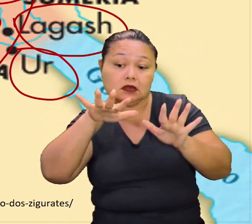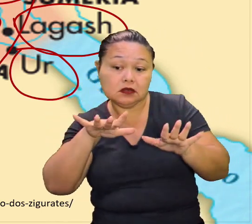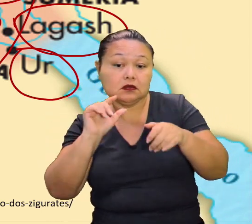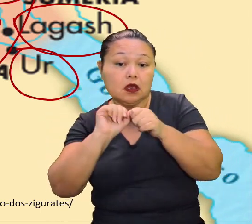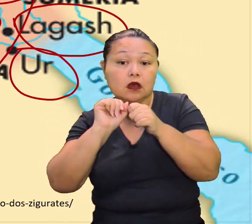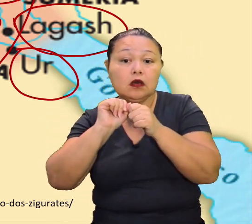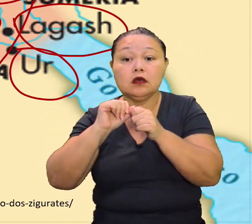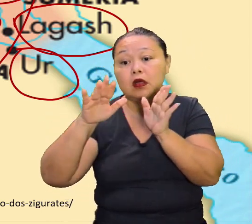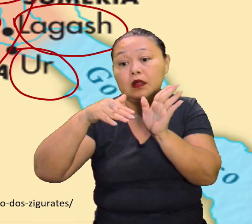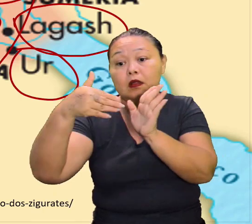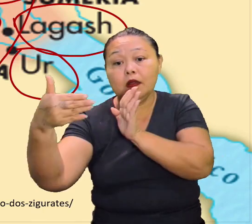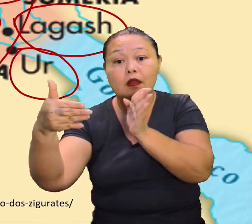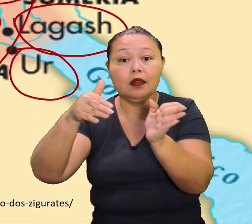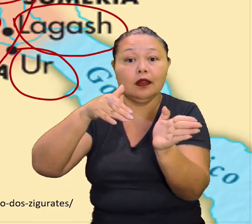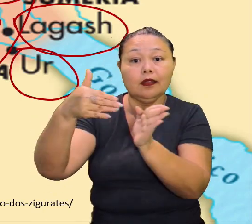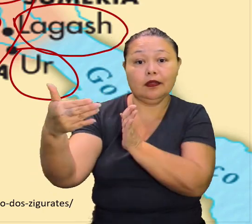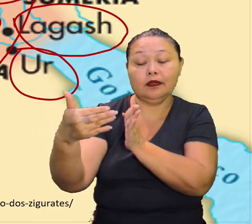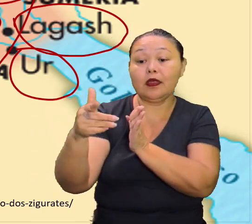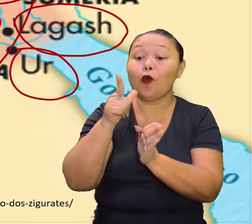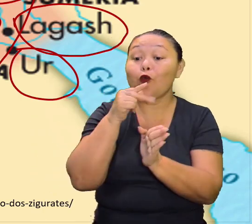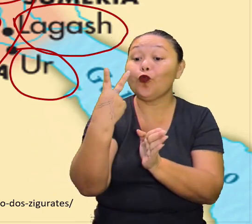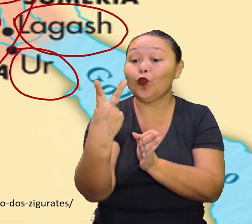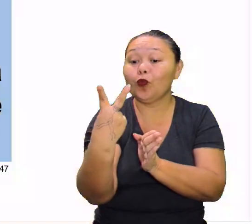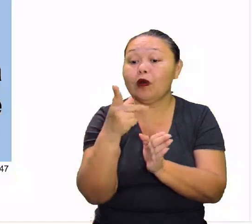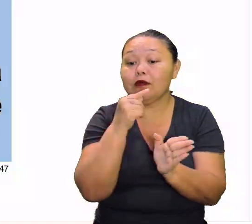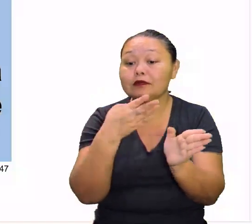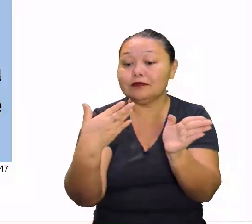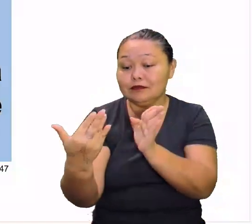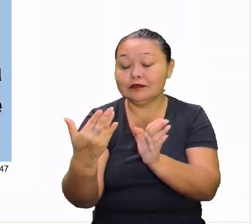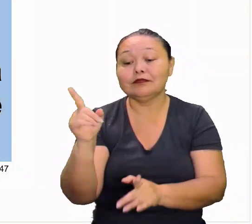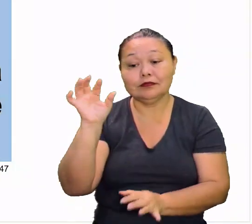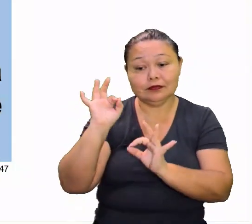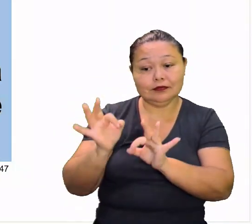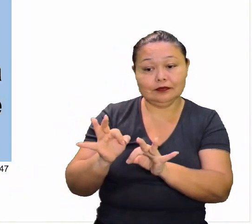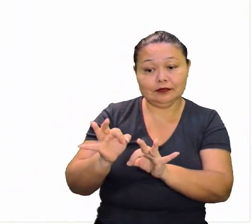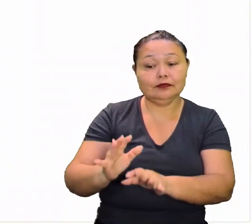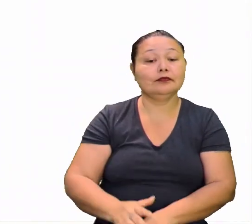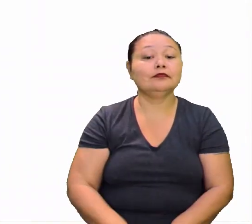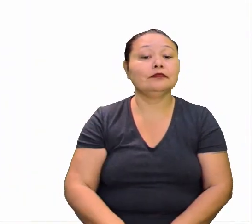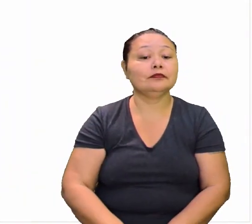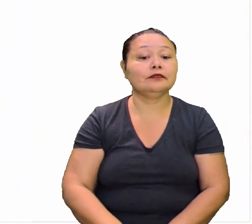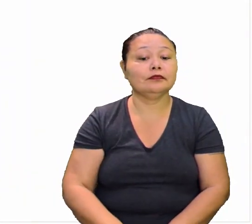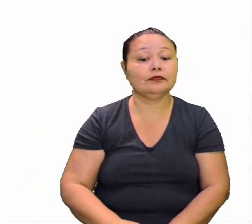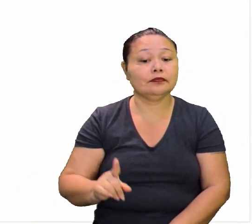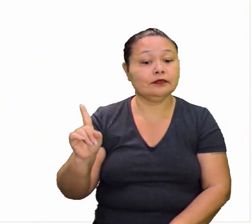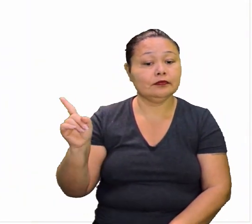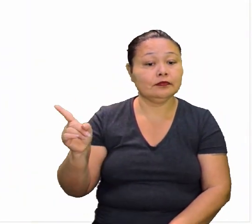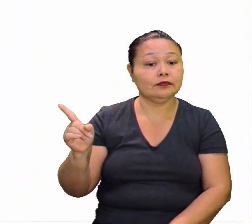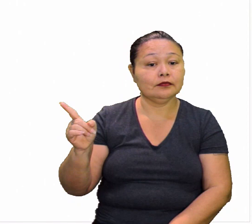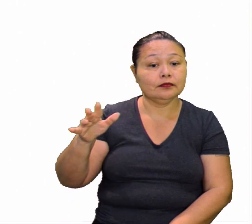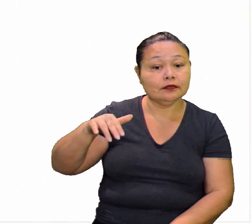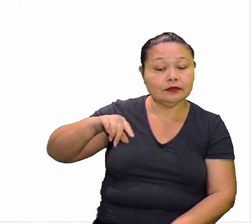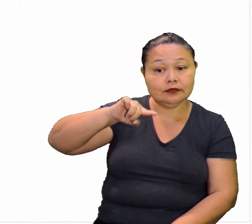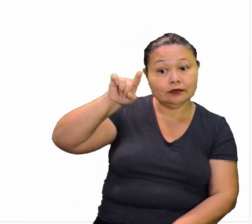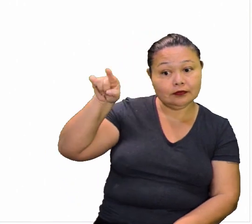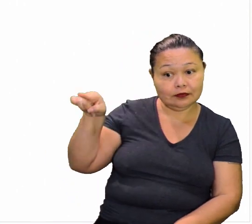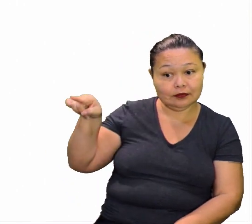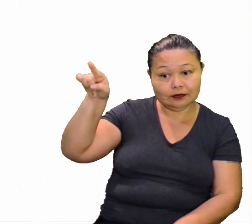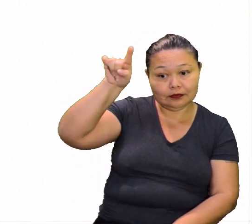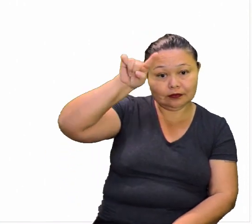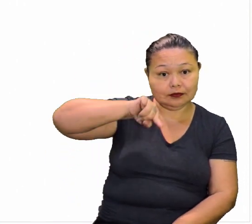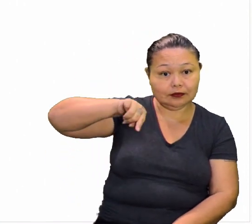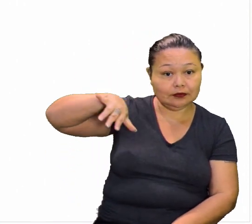o Eufrates era para a Mesopotâmia. Certinho? Avançamos. Veja aí, a